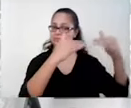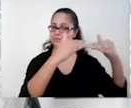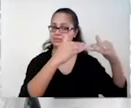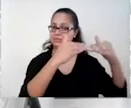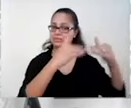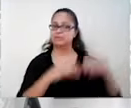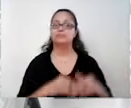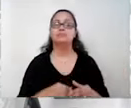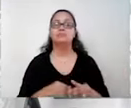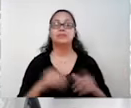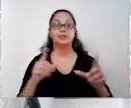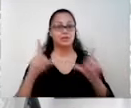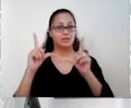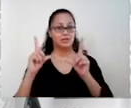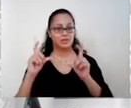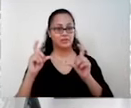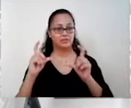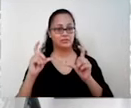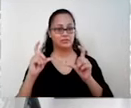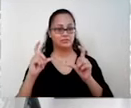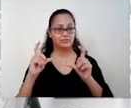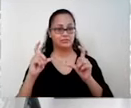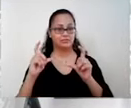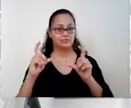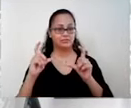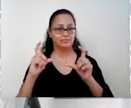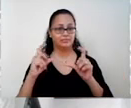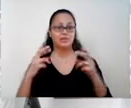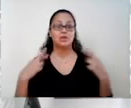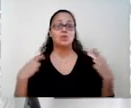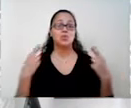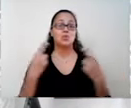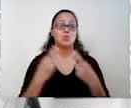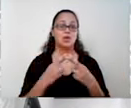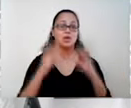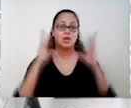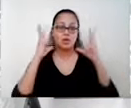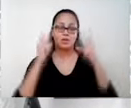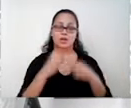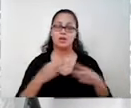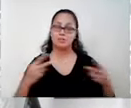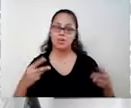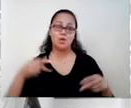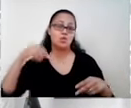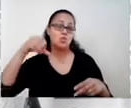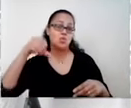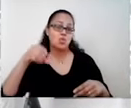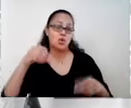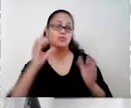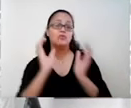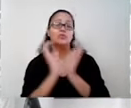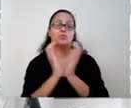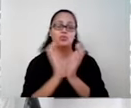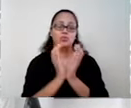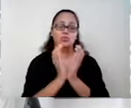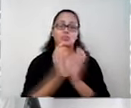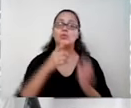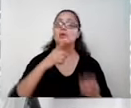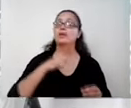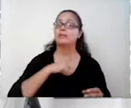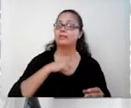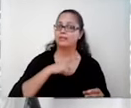Nessa figura eu mostro a filogenia do reino animal, ou seja, os 9 grupos de animais que existem na natureza.